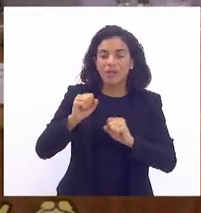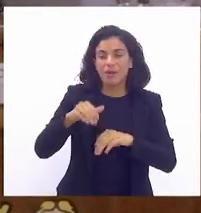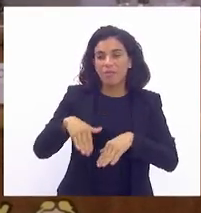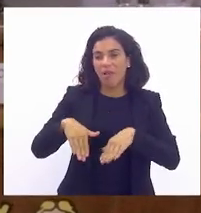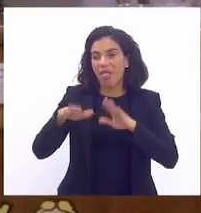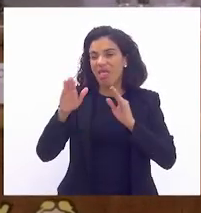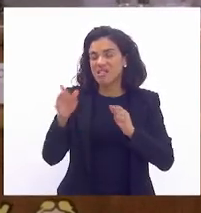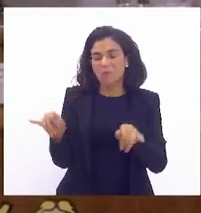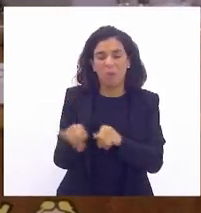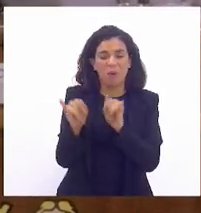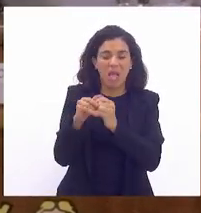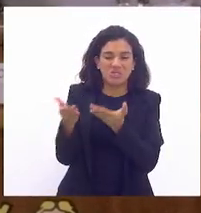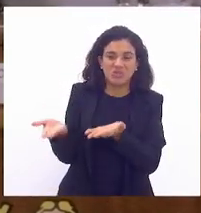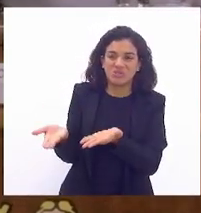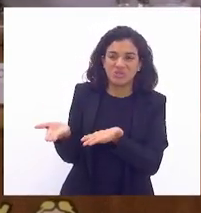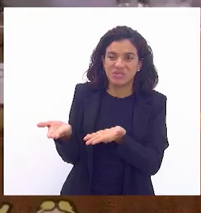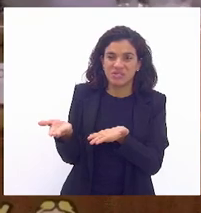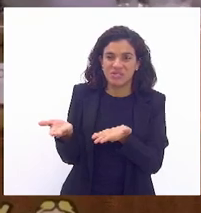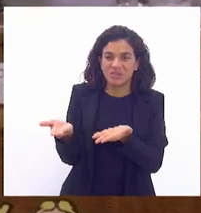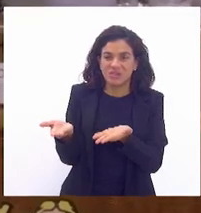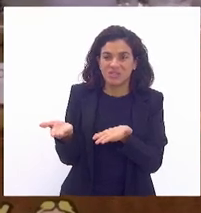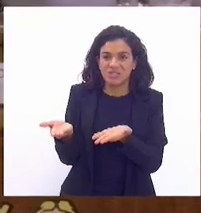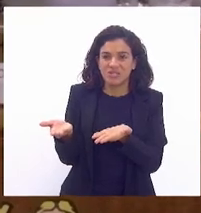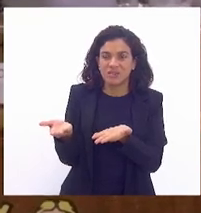aqui é bobagem também.